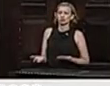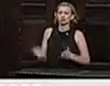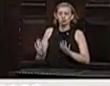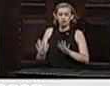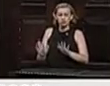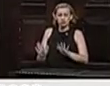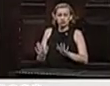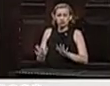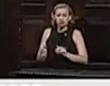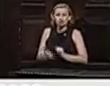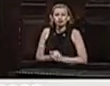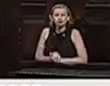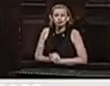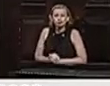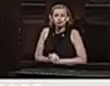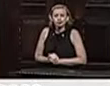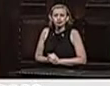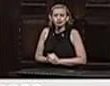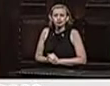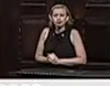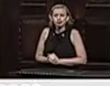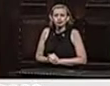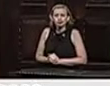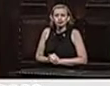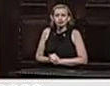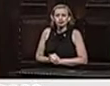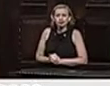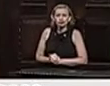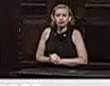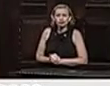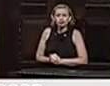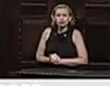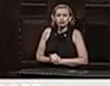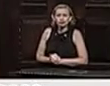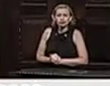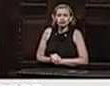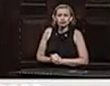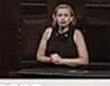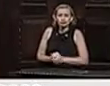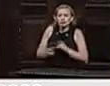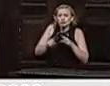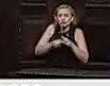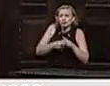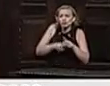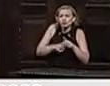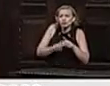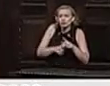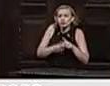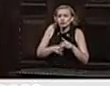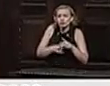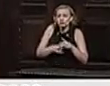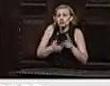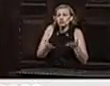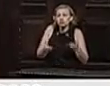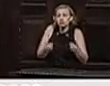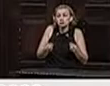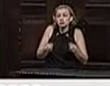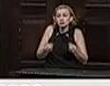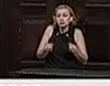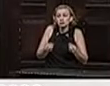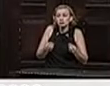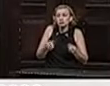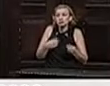isso, o tal ajuste vai fazer, deputado André Siciliano, com que a gente não